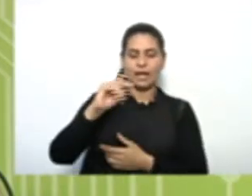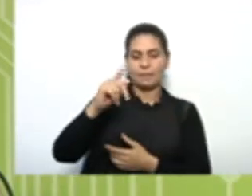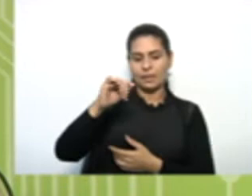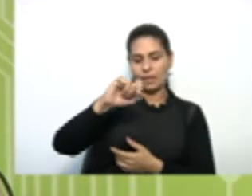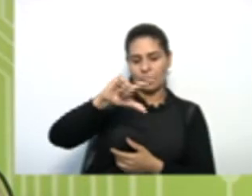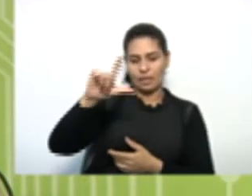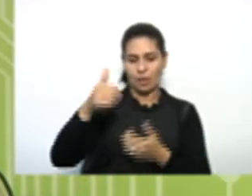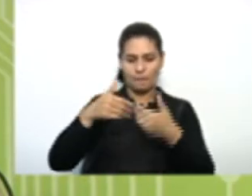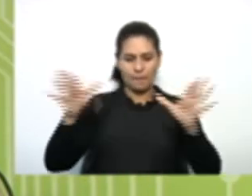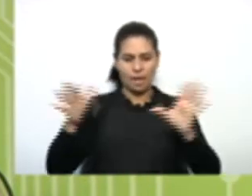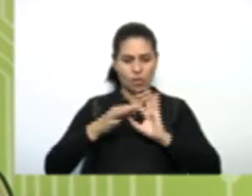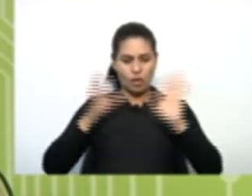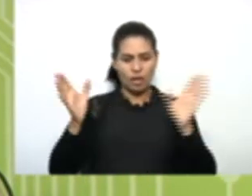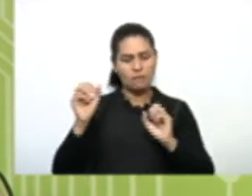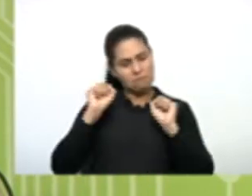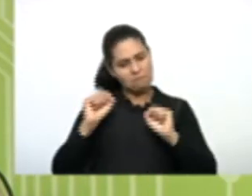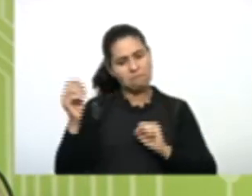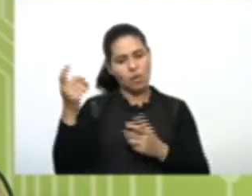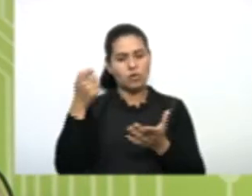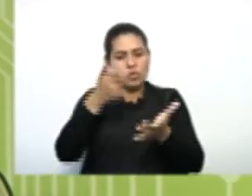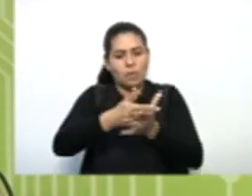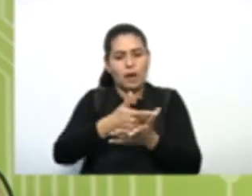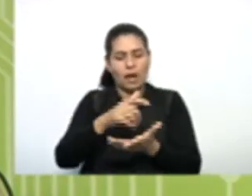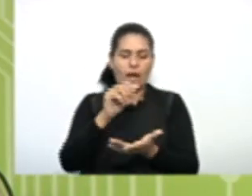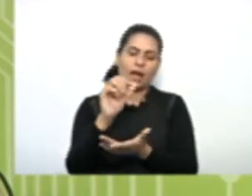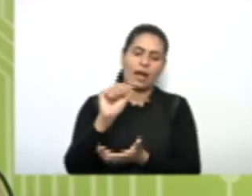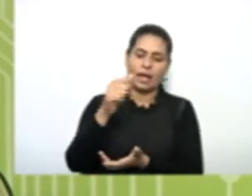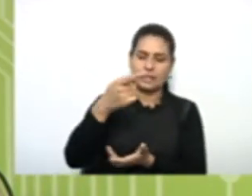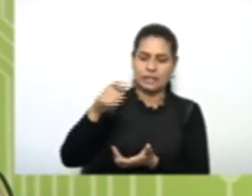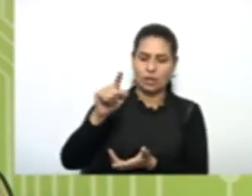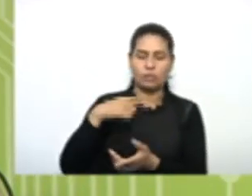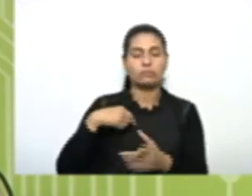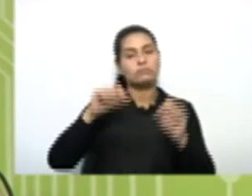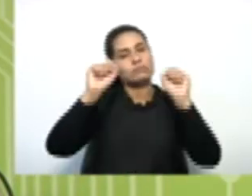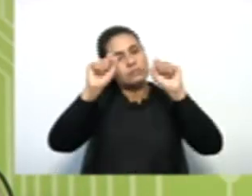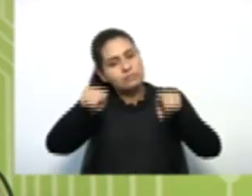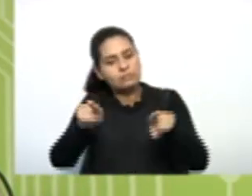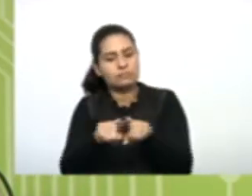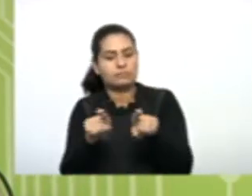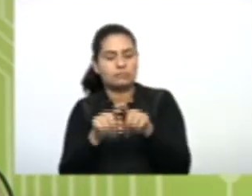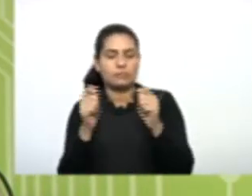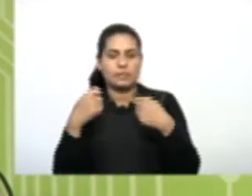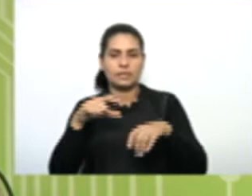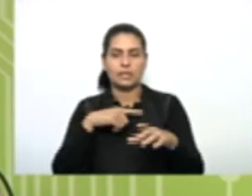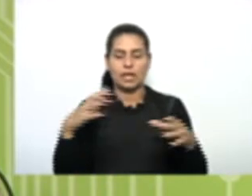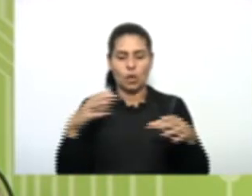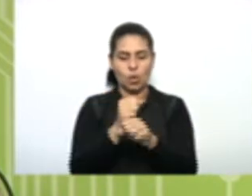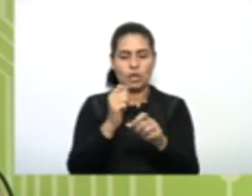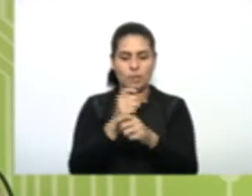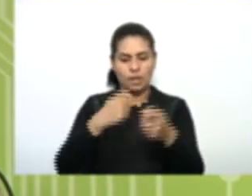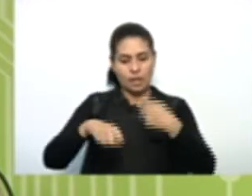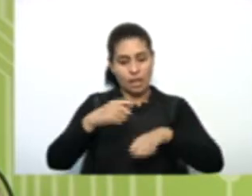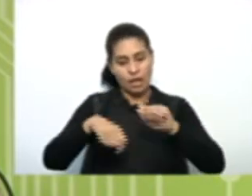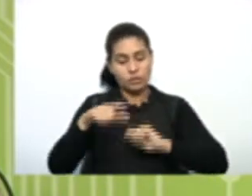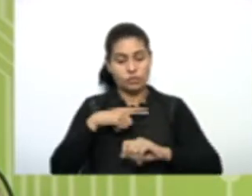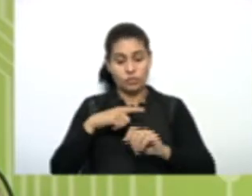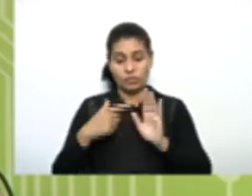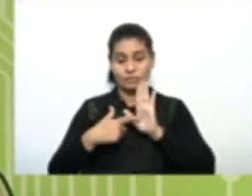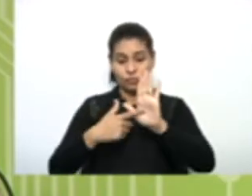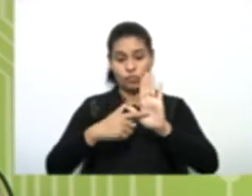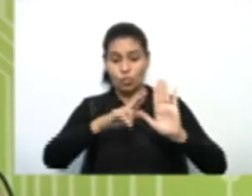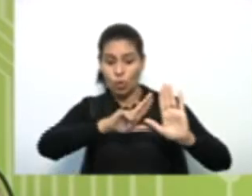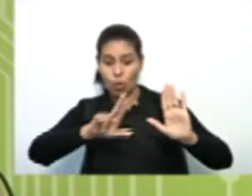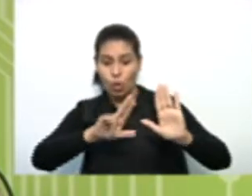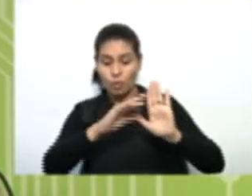de Valores, onde as pessoas podem investir e comprar ações, elas têm que ter também a sua contabilidade aberta. Então, seus dados estão disponíveis